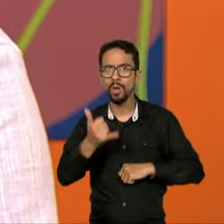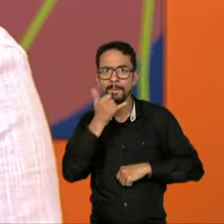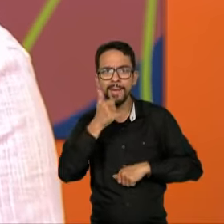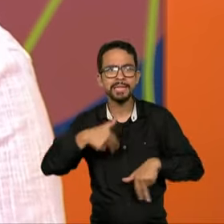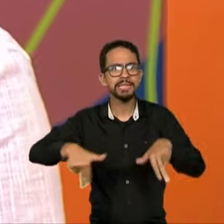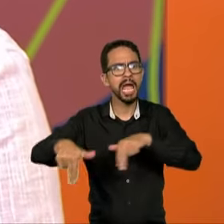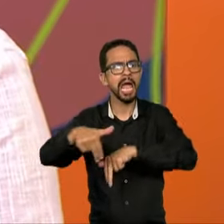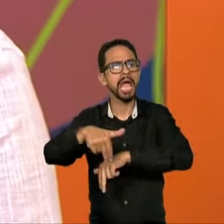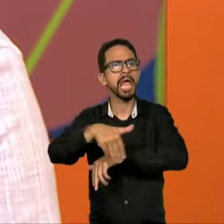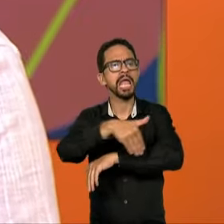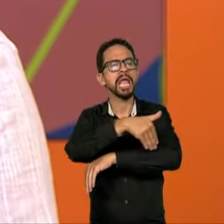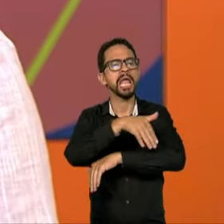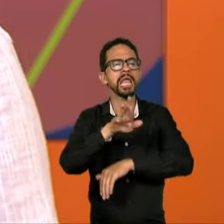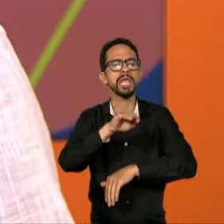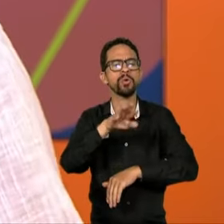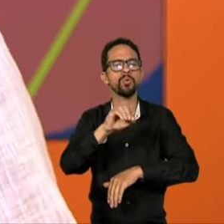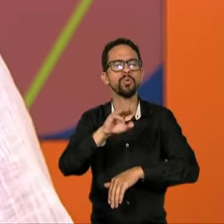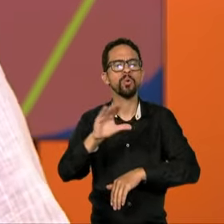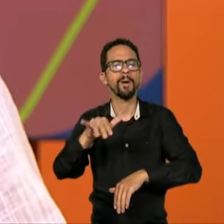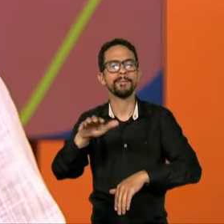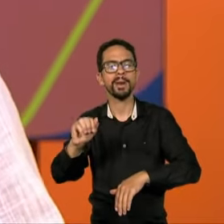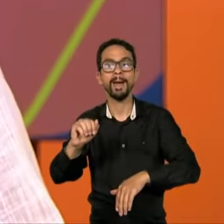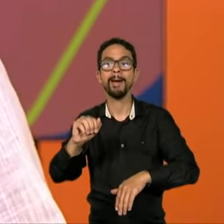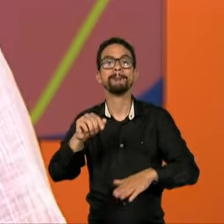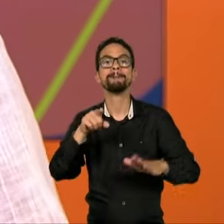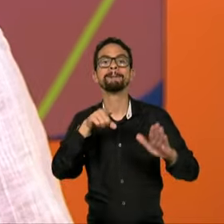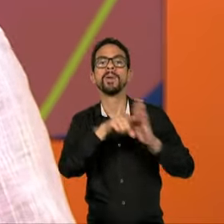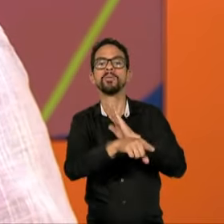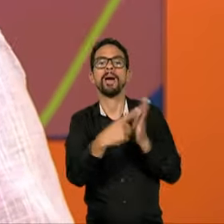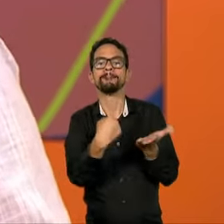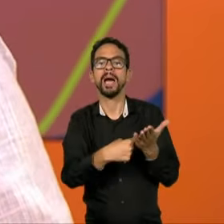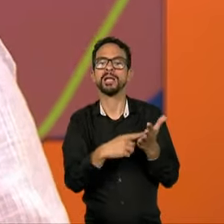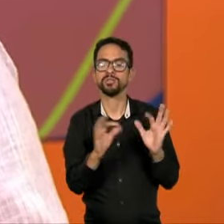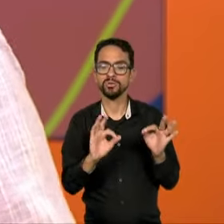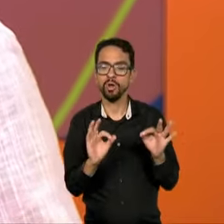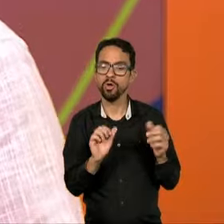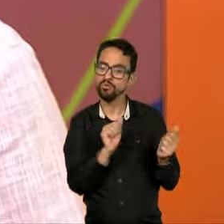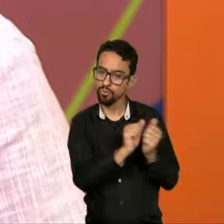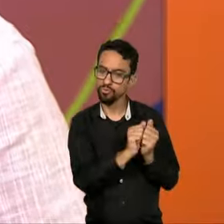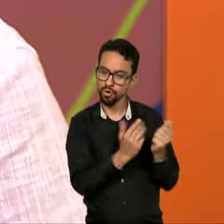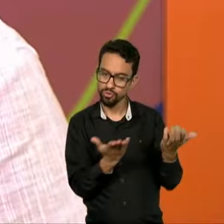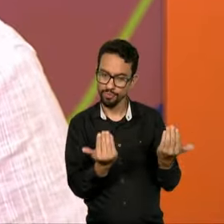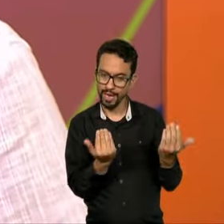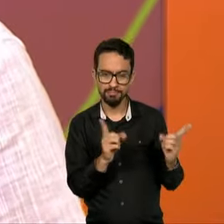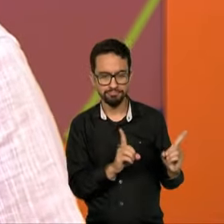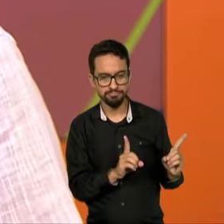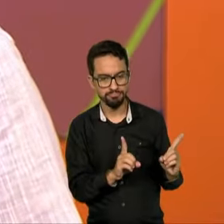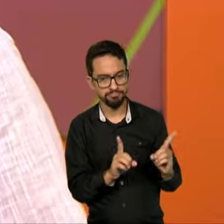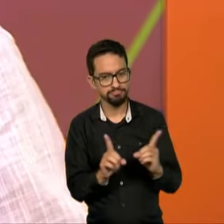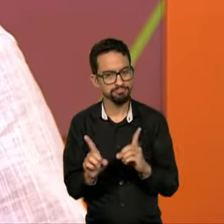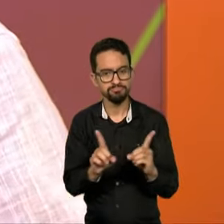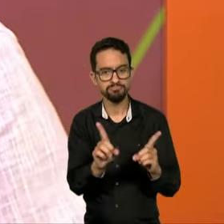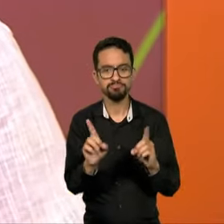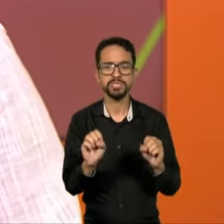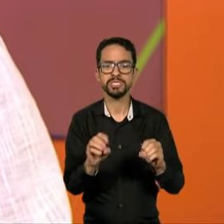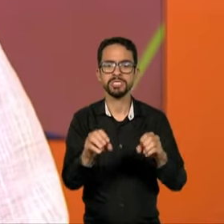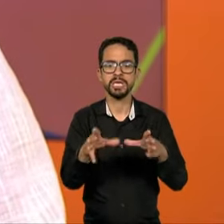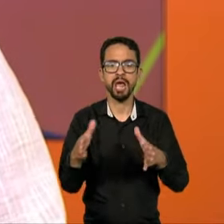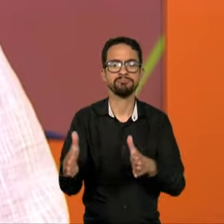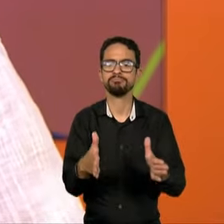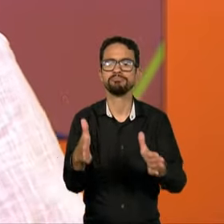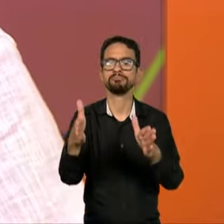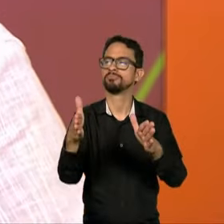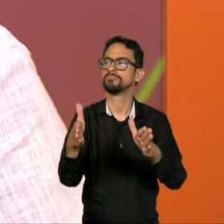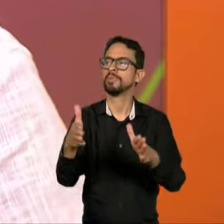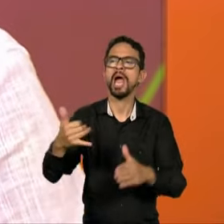falei, pega o telefone de um garoto que não tem carro, que não dirige, leva o garoto e aí ele te ensina o caminho. Ele falou, tá bom. Aí ele liga